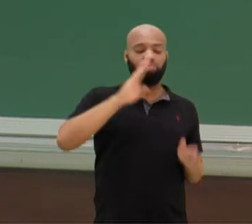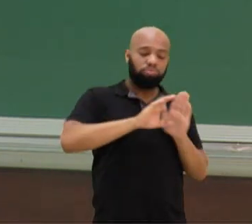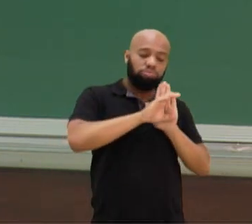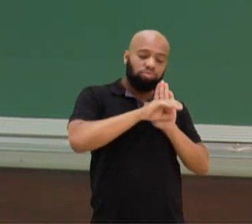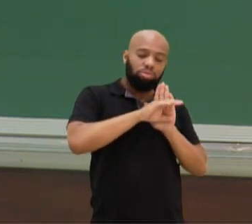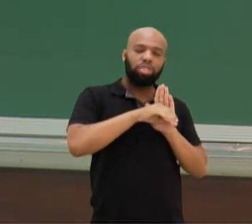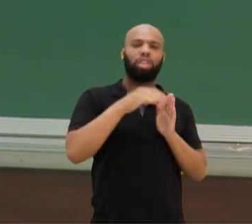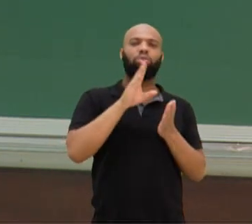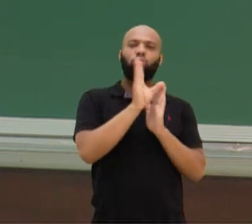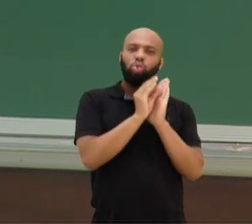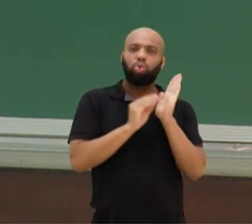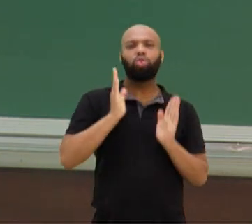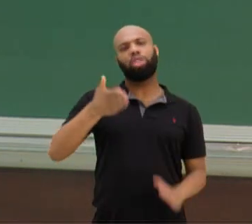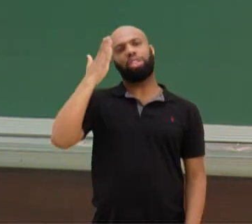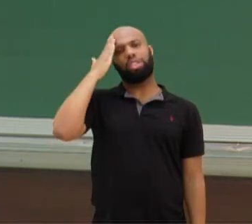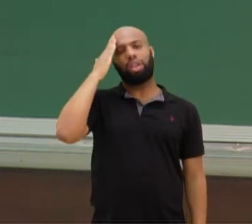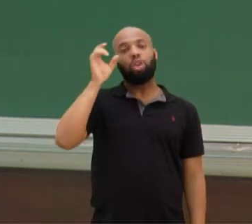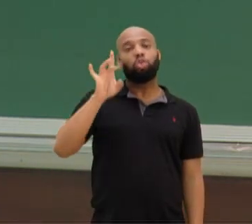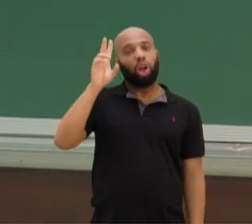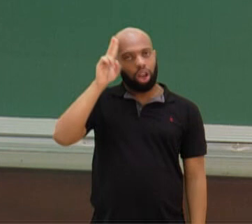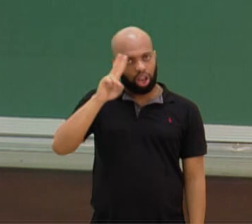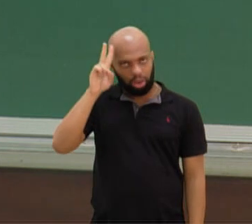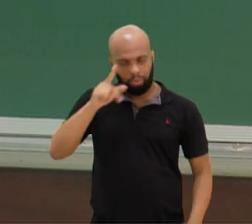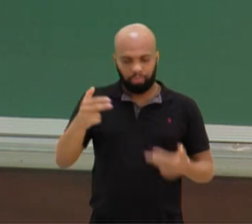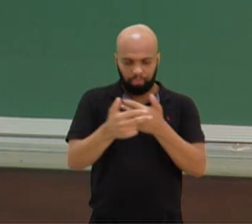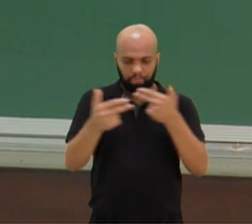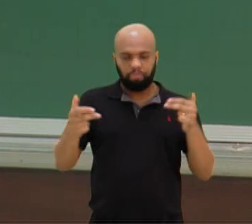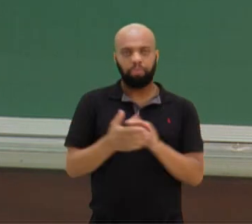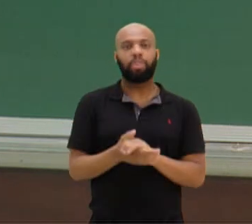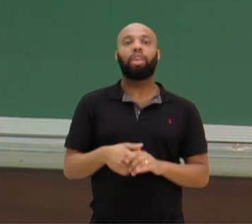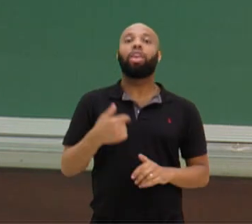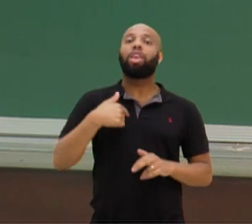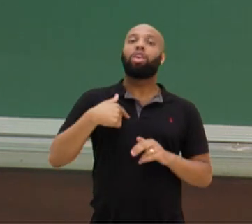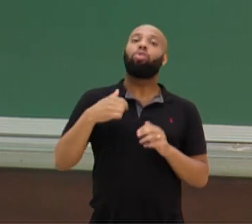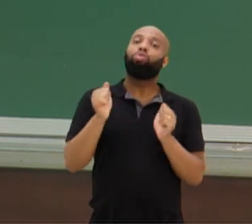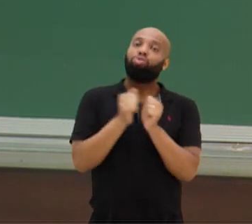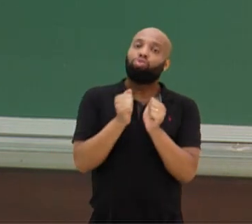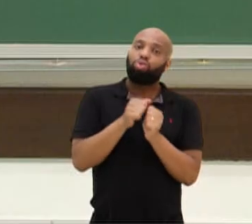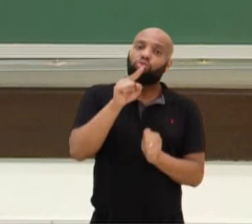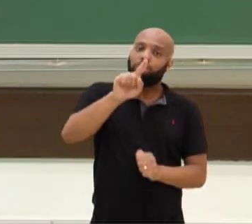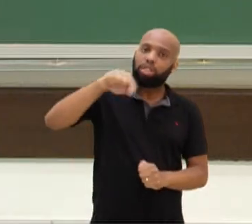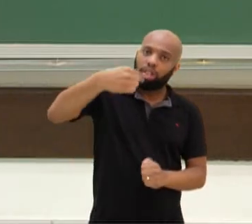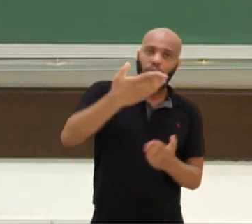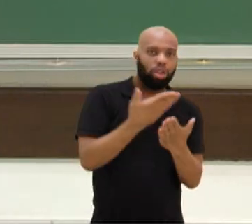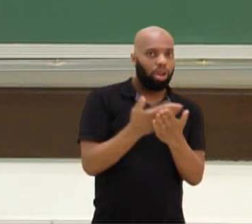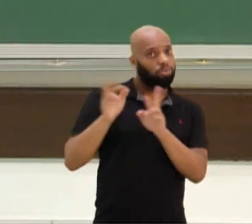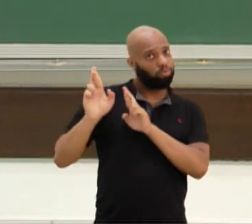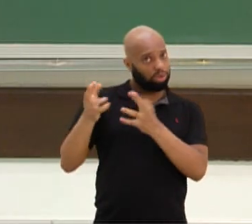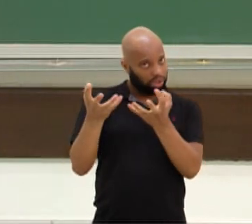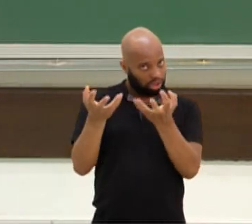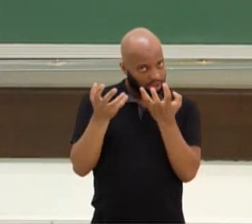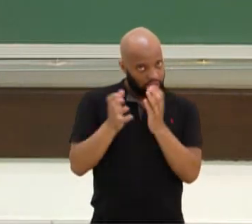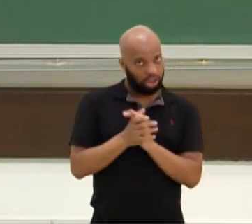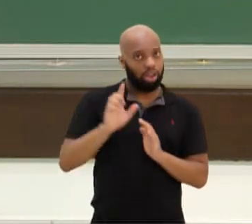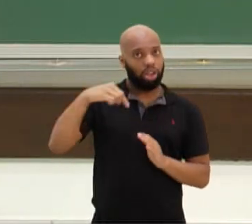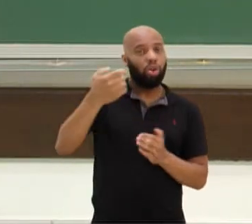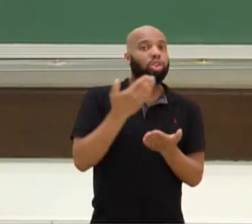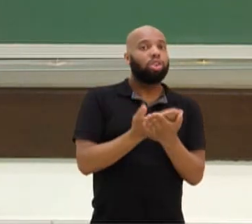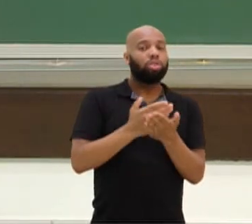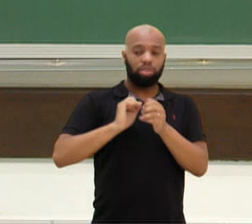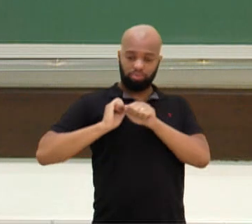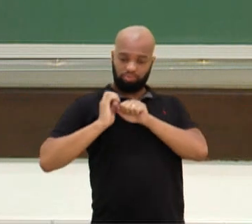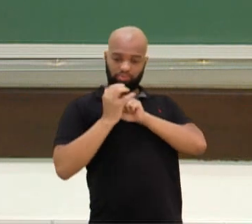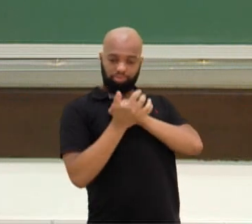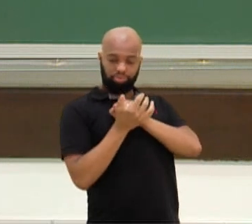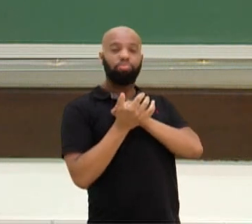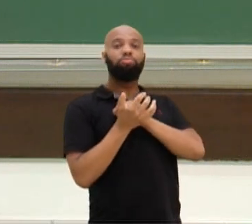sabiam, tenho certeza que vocês só relembraram muita coisa. Espero vocês na próxima aula. Na próxima aula, a gente vai falar do coronavírus,